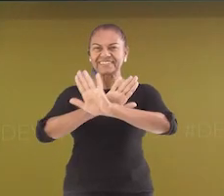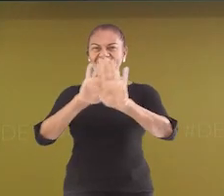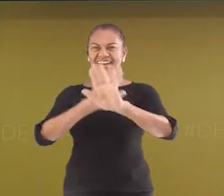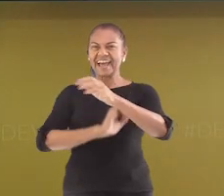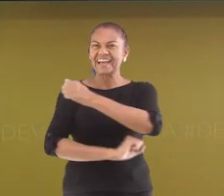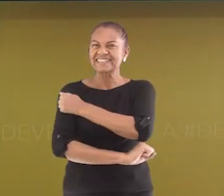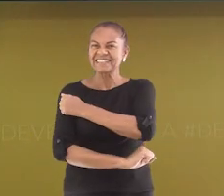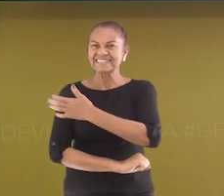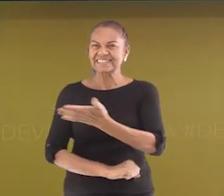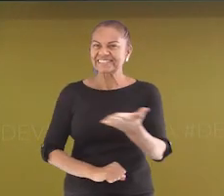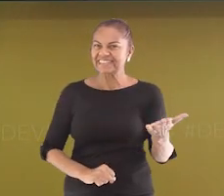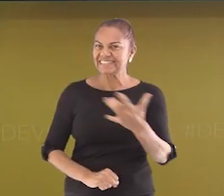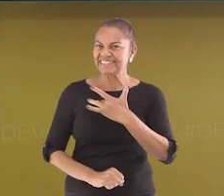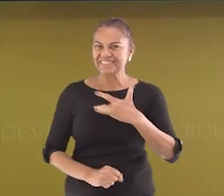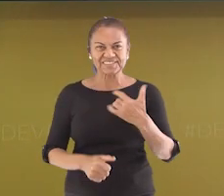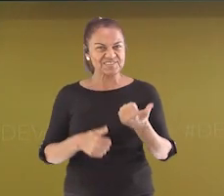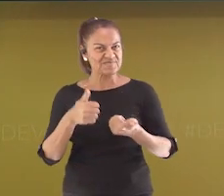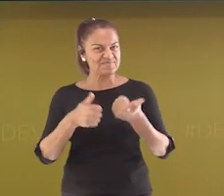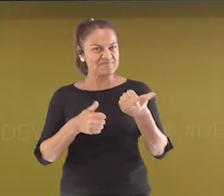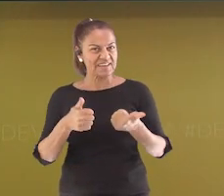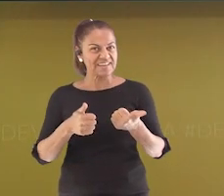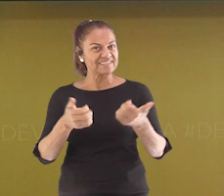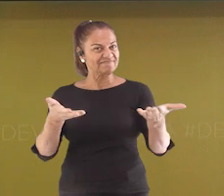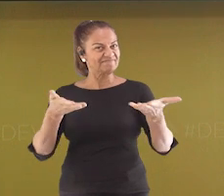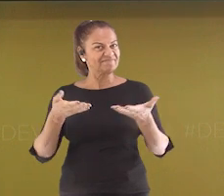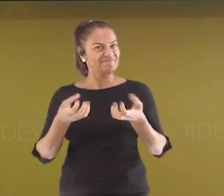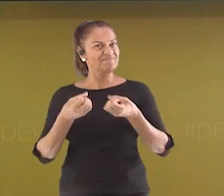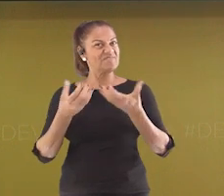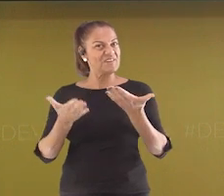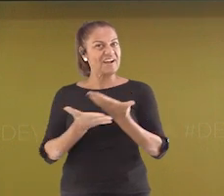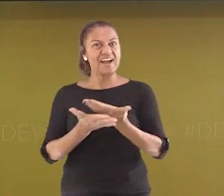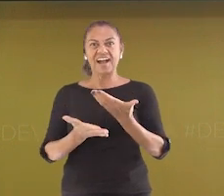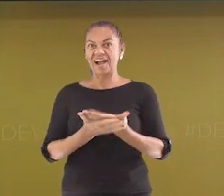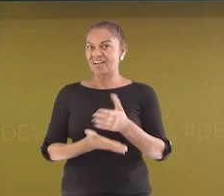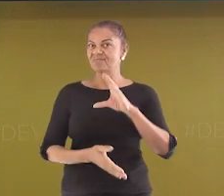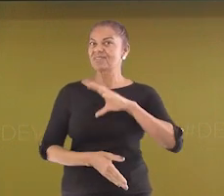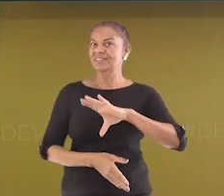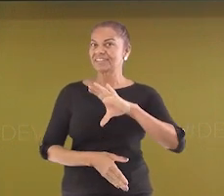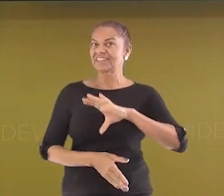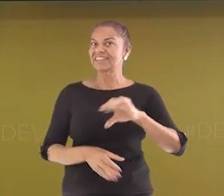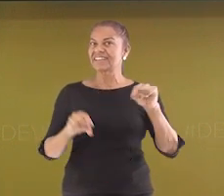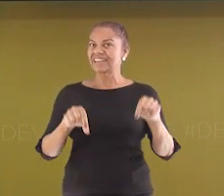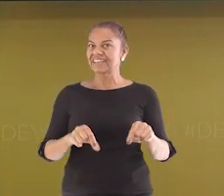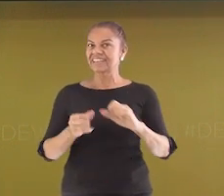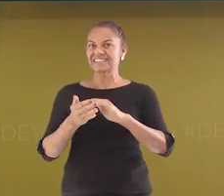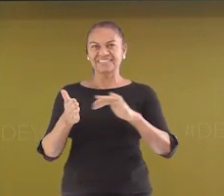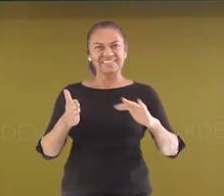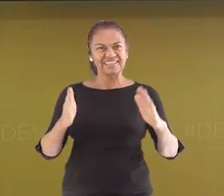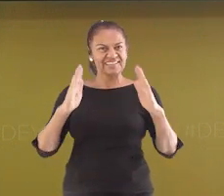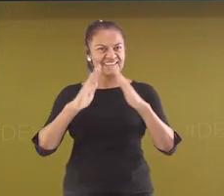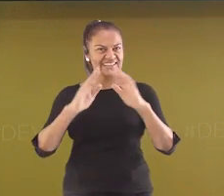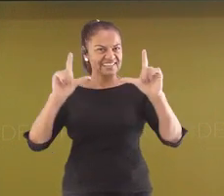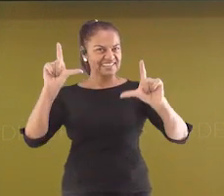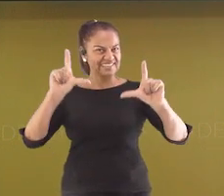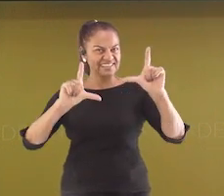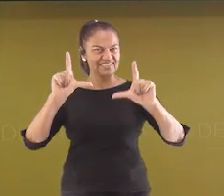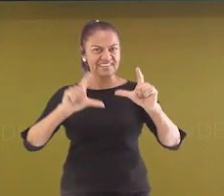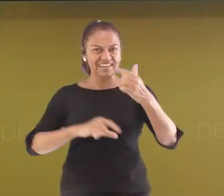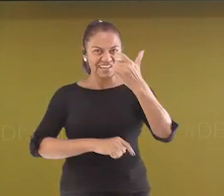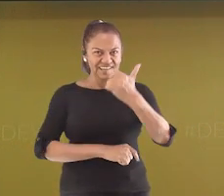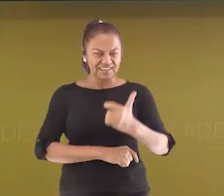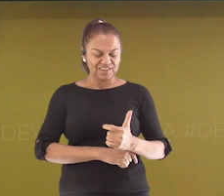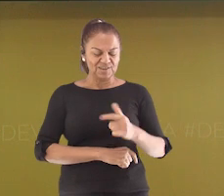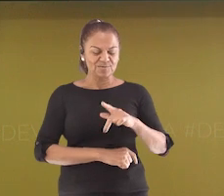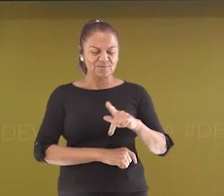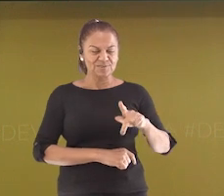Olá, estudantes! Tudo bem com vocês? Sejam bem-vindos a mais uma aula de língua portuguesa aqui no Dever em Casa na TV. Eu sou o